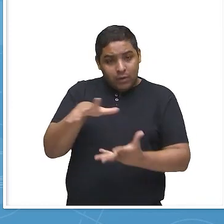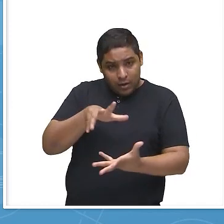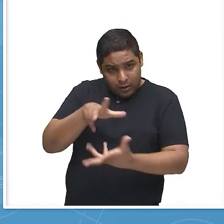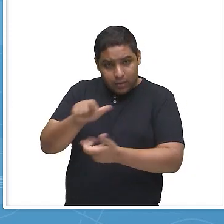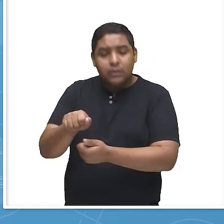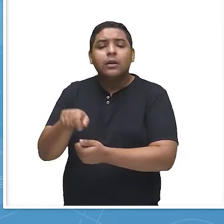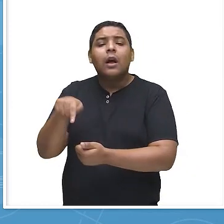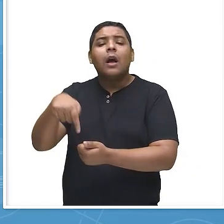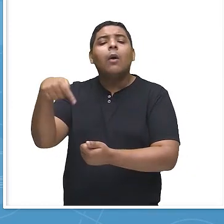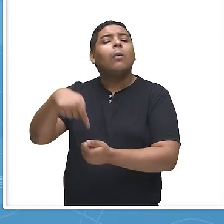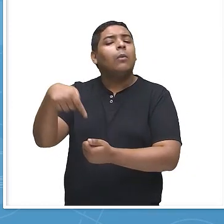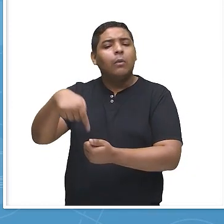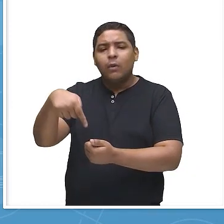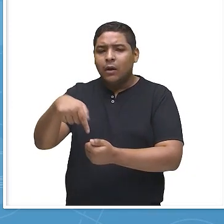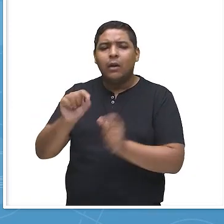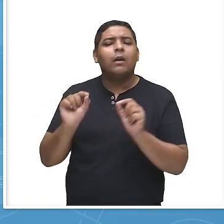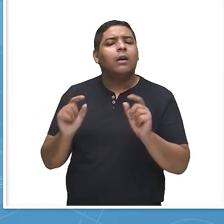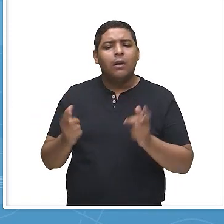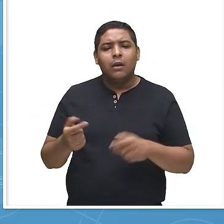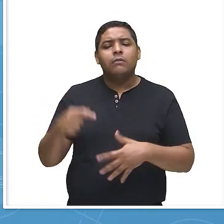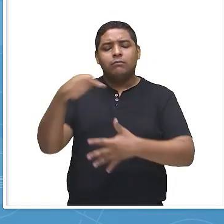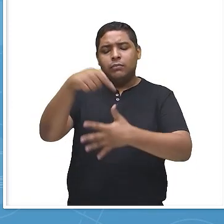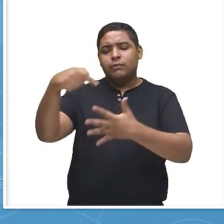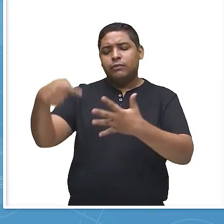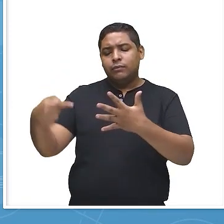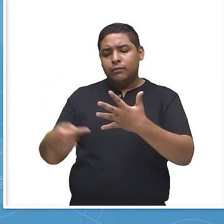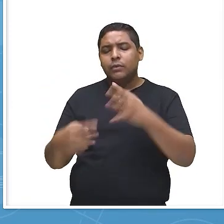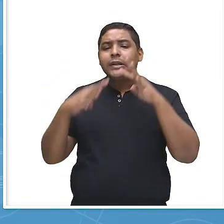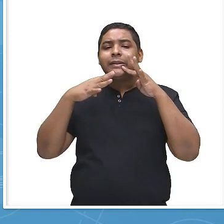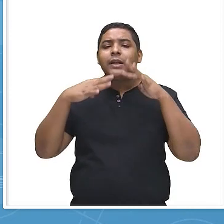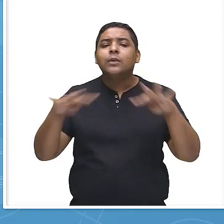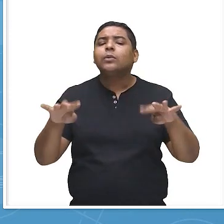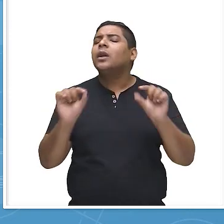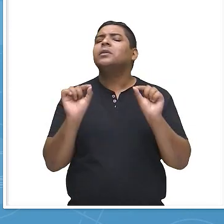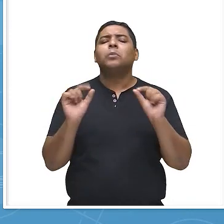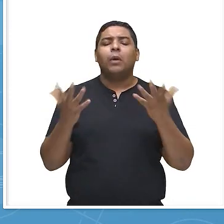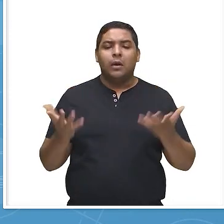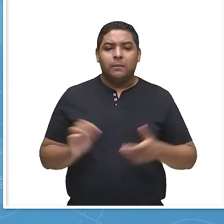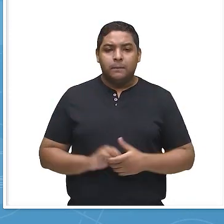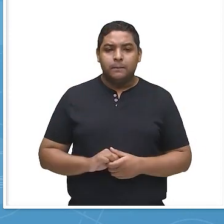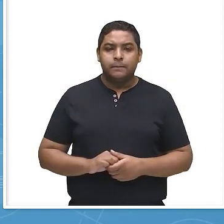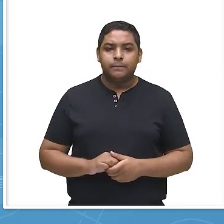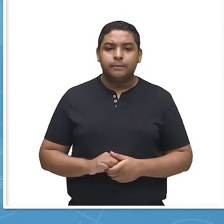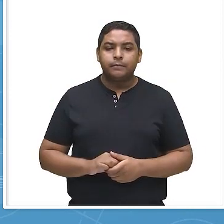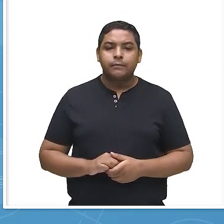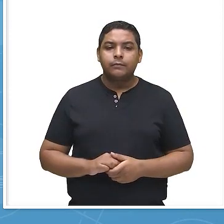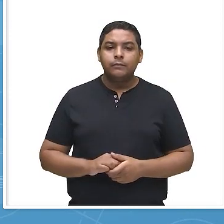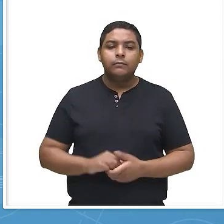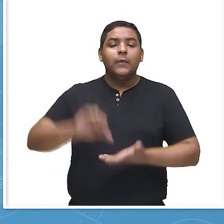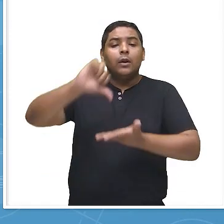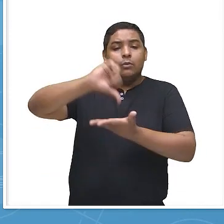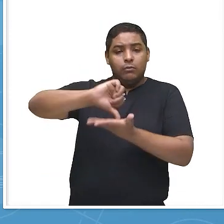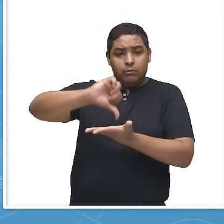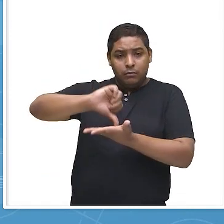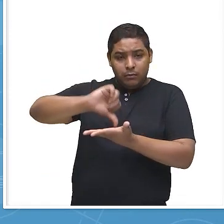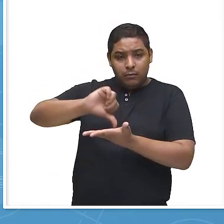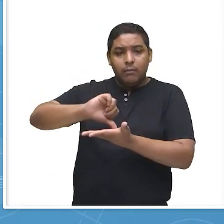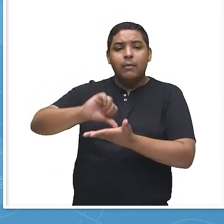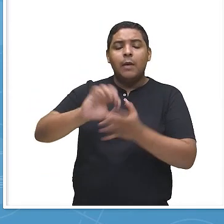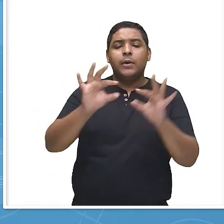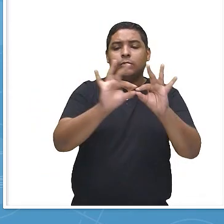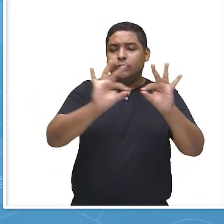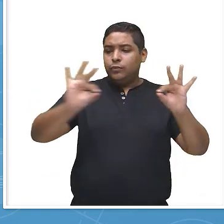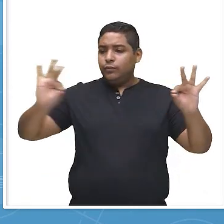elementos naturais da Terra têm outra medida de tempo. Tem um mapa que eu quero mostrar para vocês, que é o mapa da linha do tempo